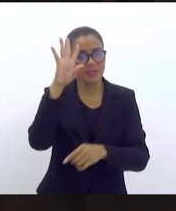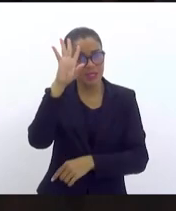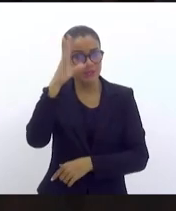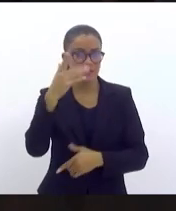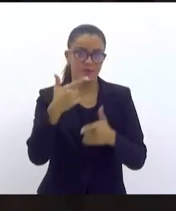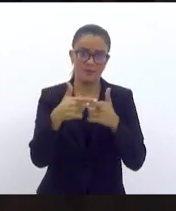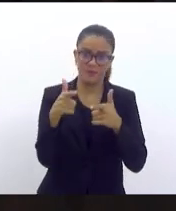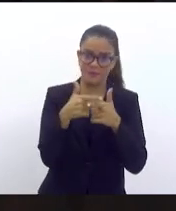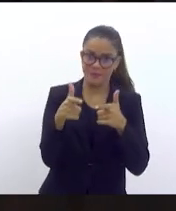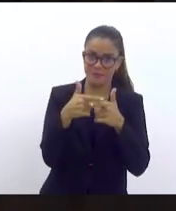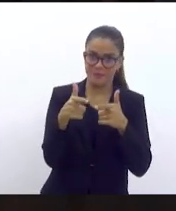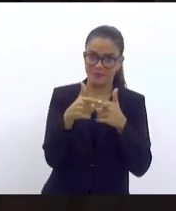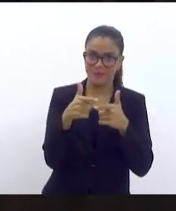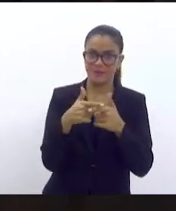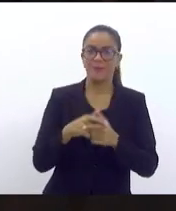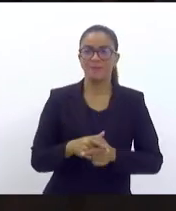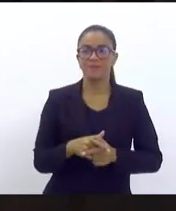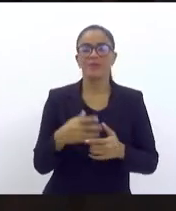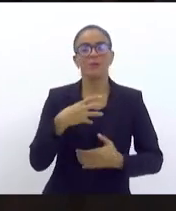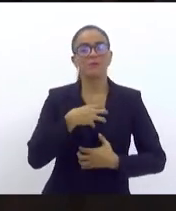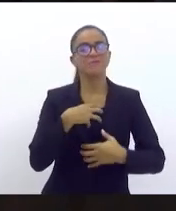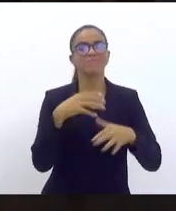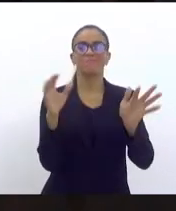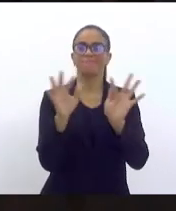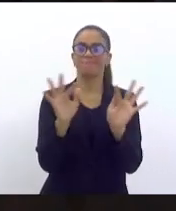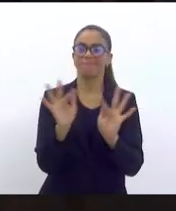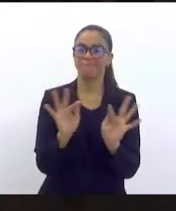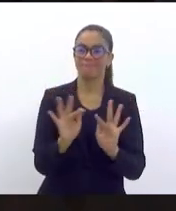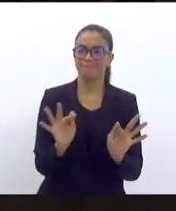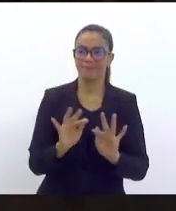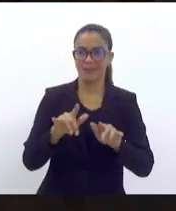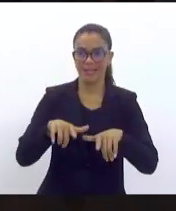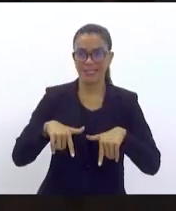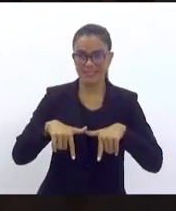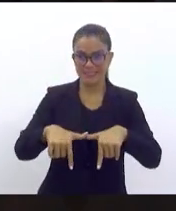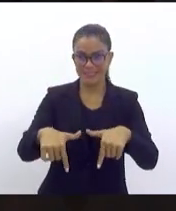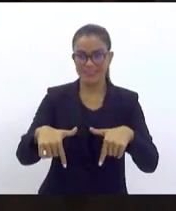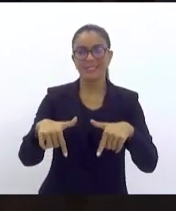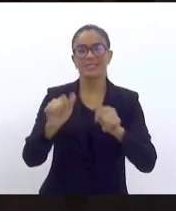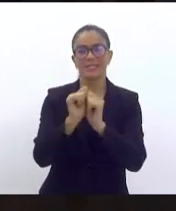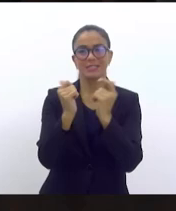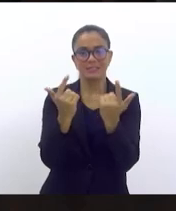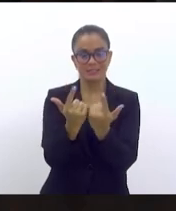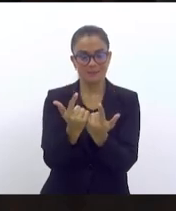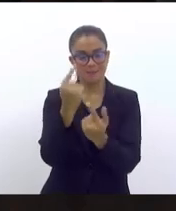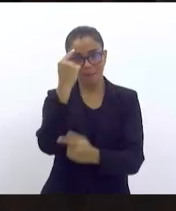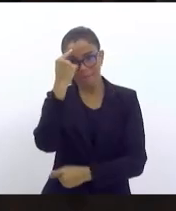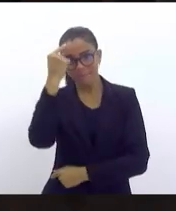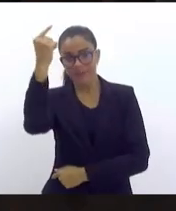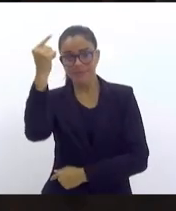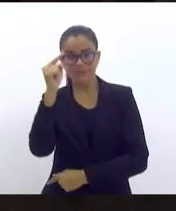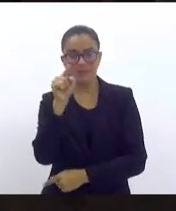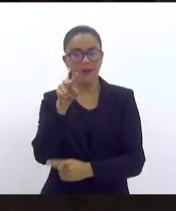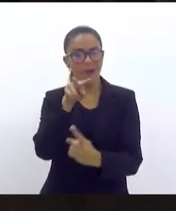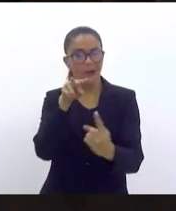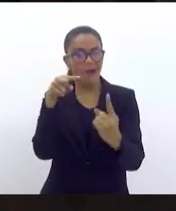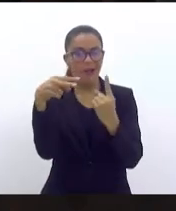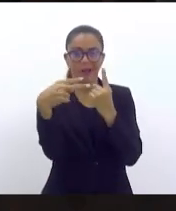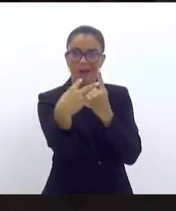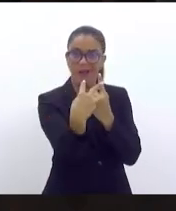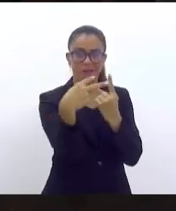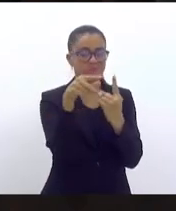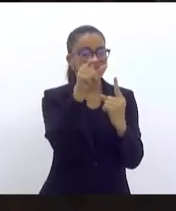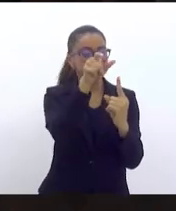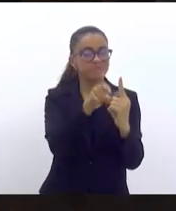problemas então fico muito satisfeito dessa iniciativa da Assembleia Legislativa de pensar olhando sobre o prisma do